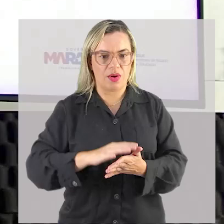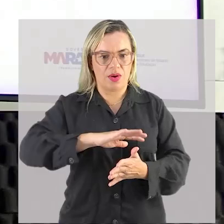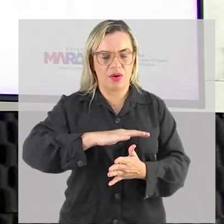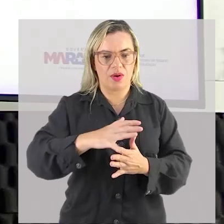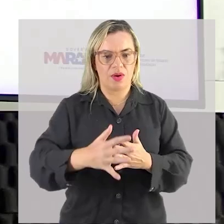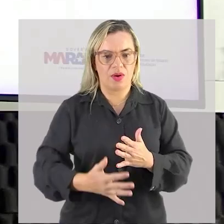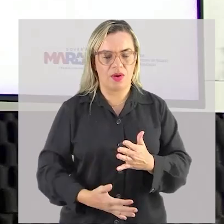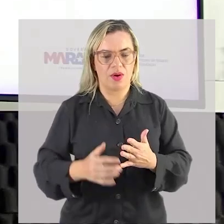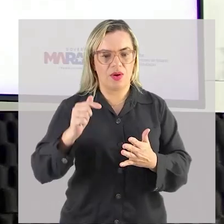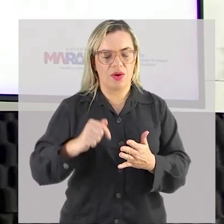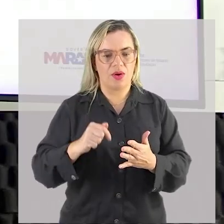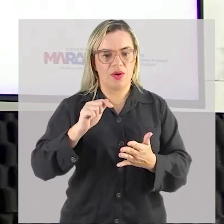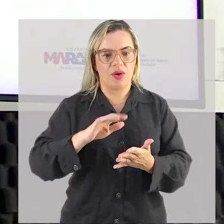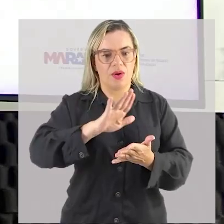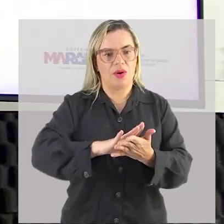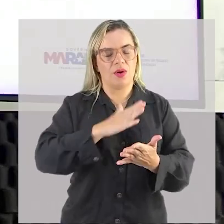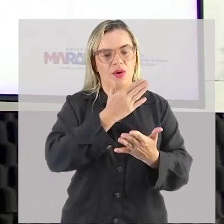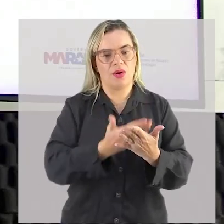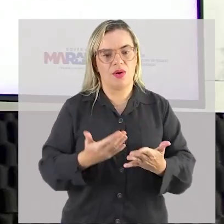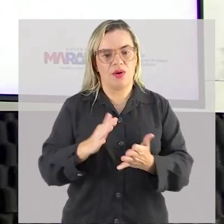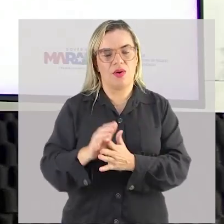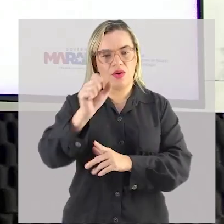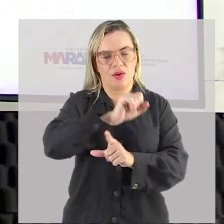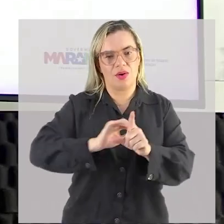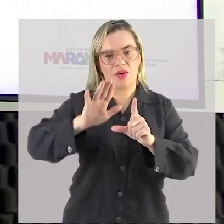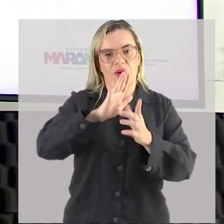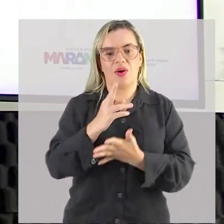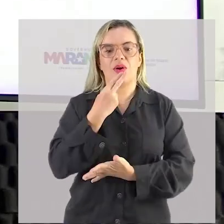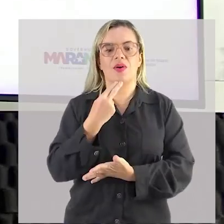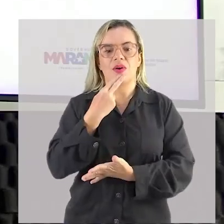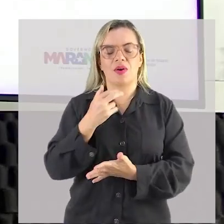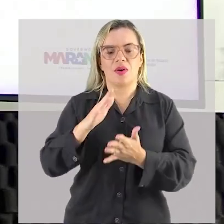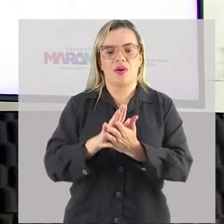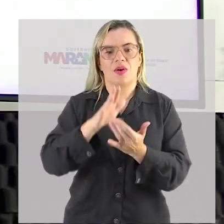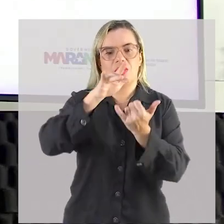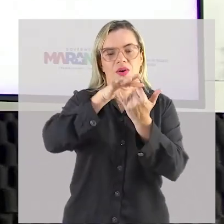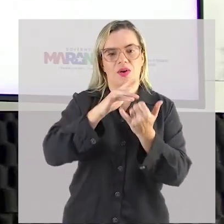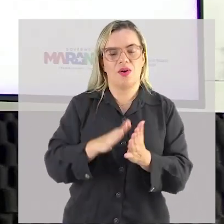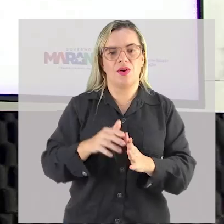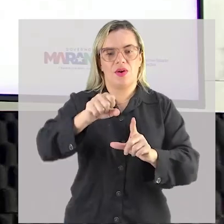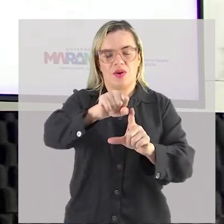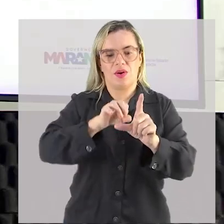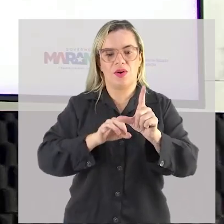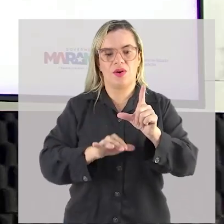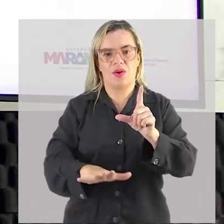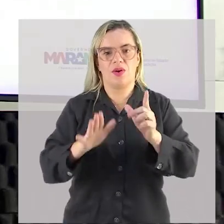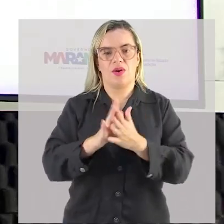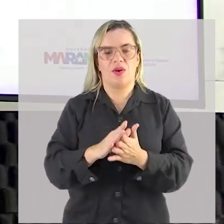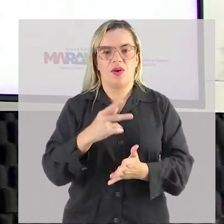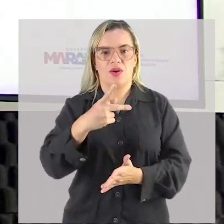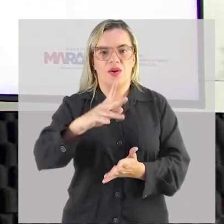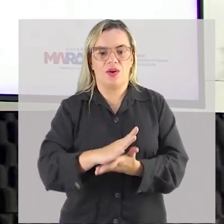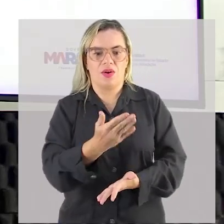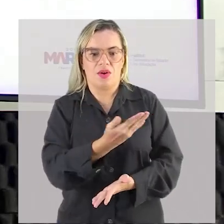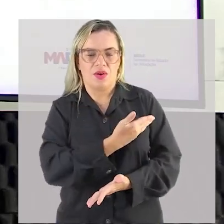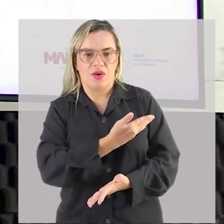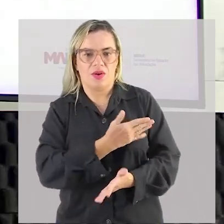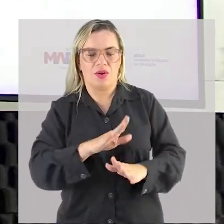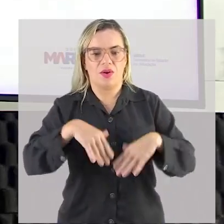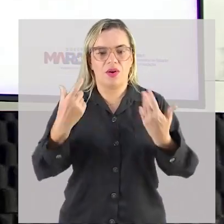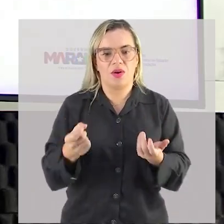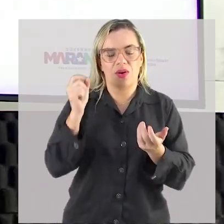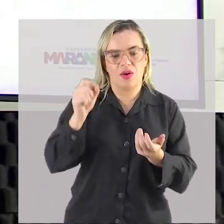aqui no canal da plataforma Gonçalves Dias compartilha com os seus amigos